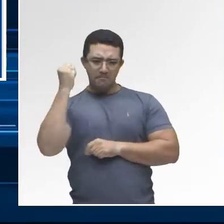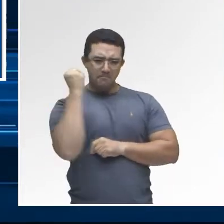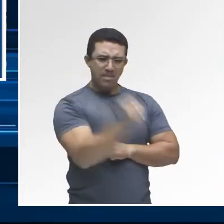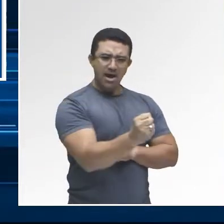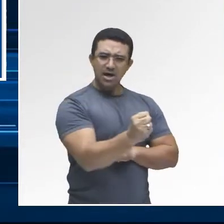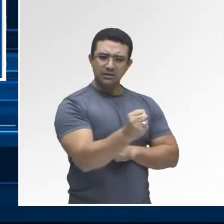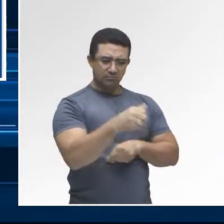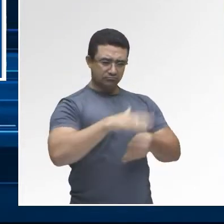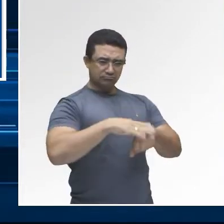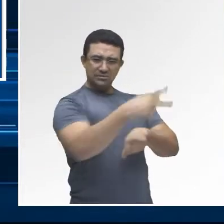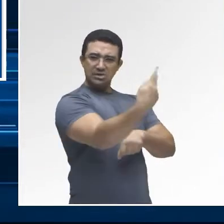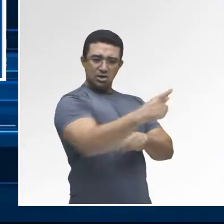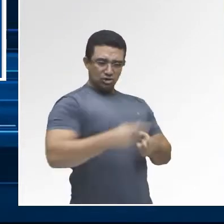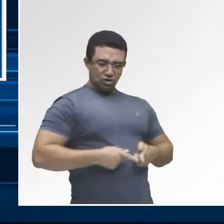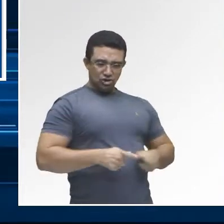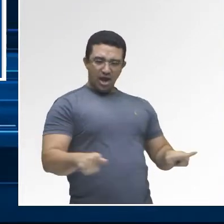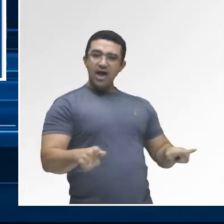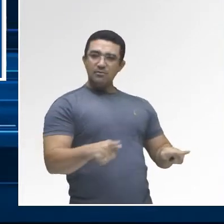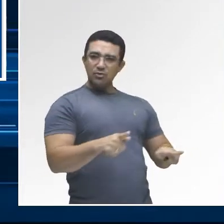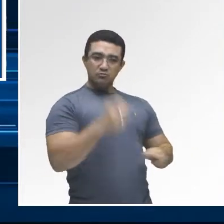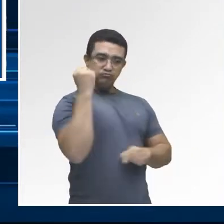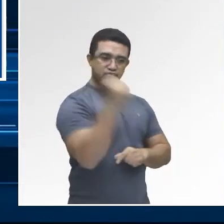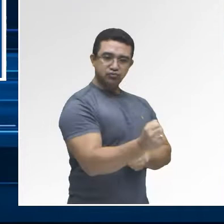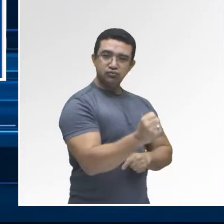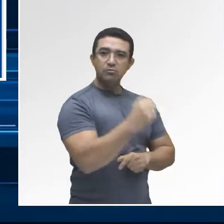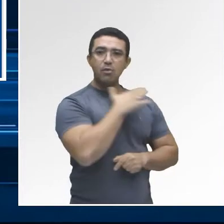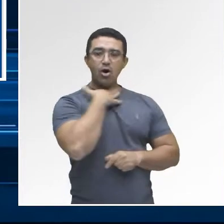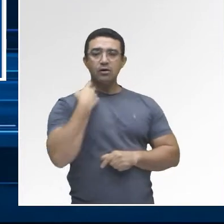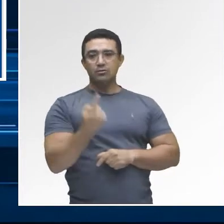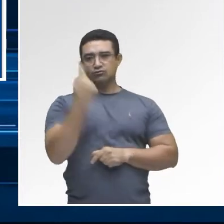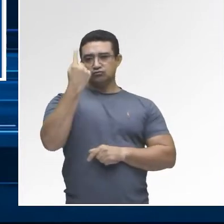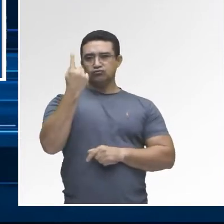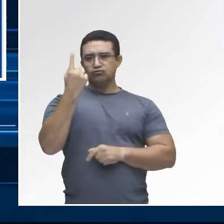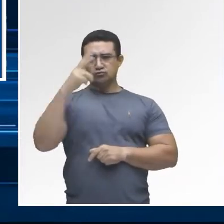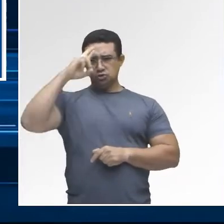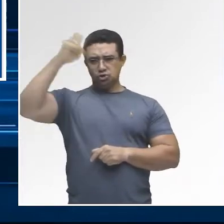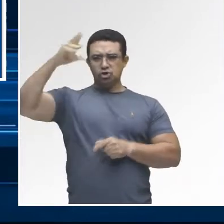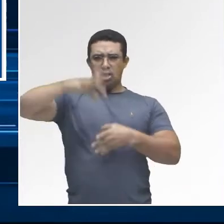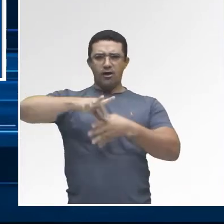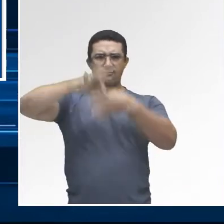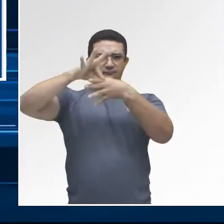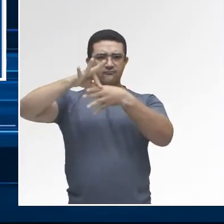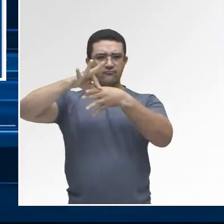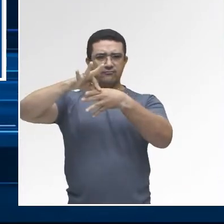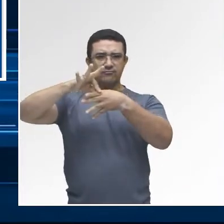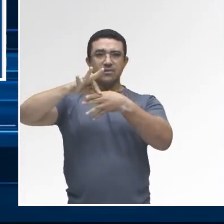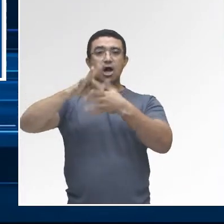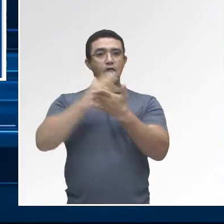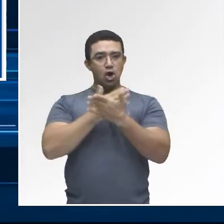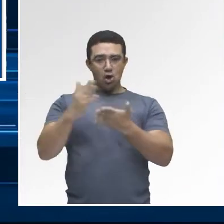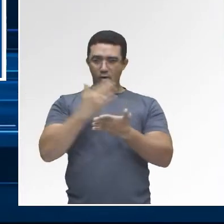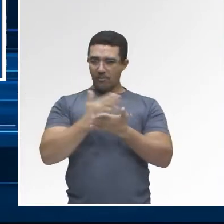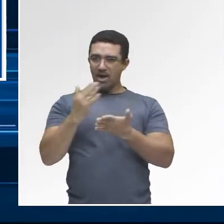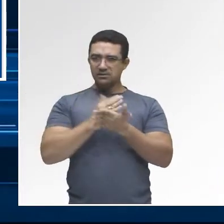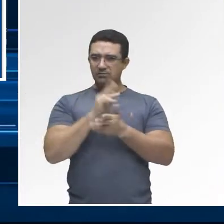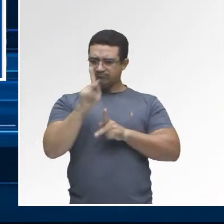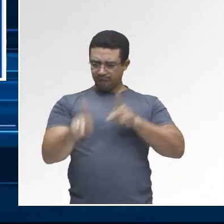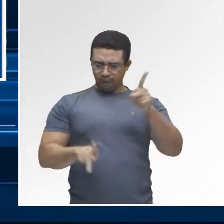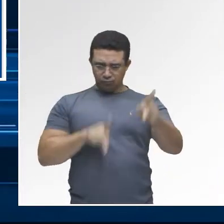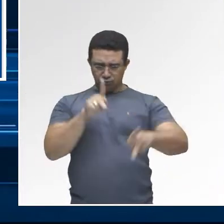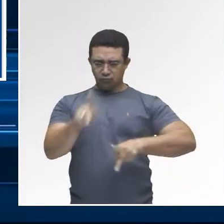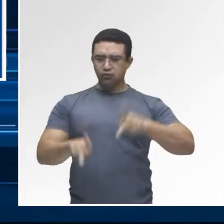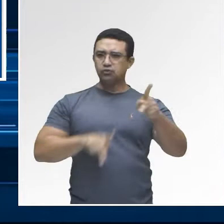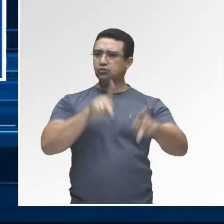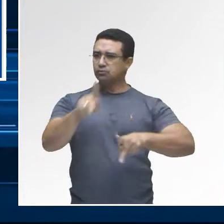vai assumir o poder, certo? E vai dar início a grande civilização